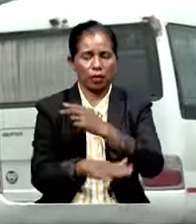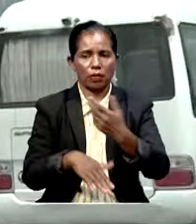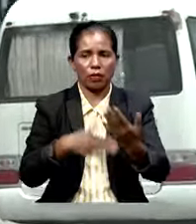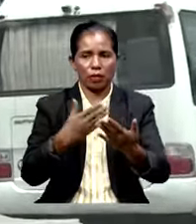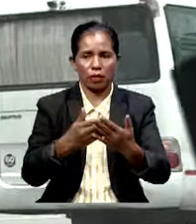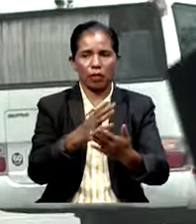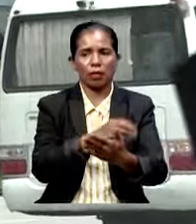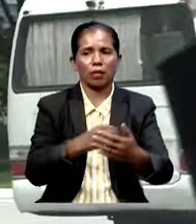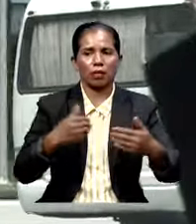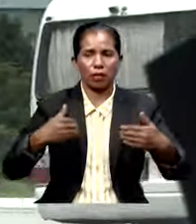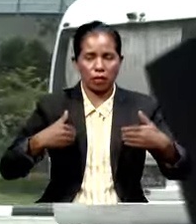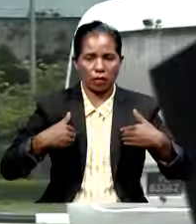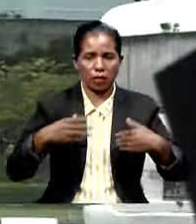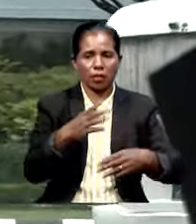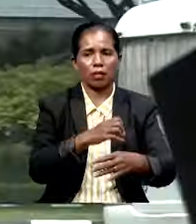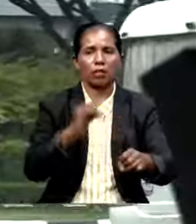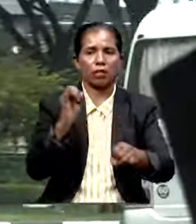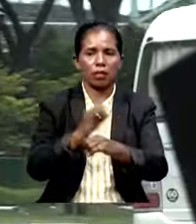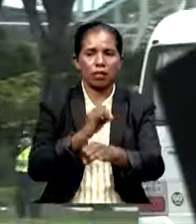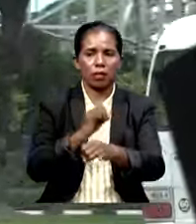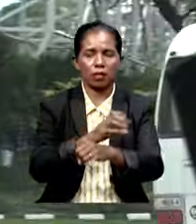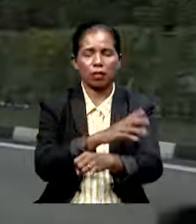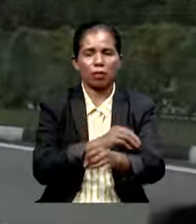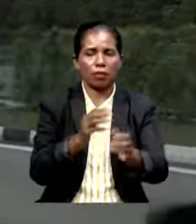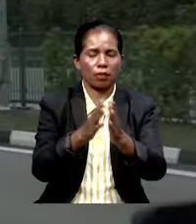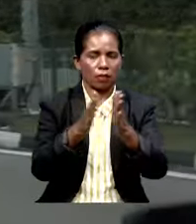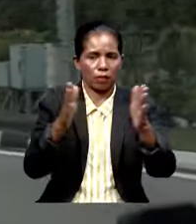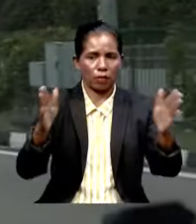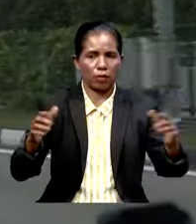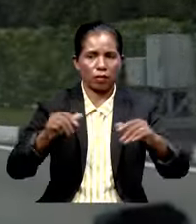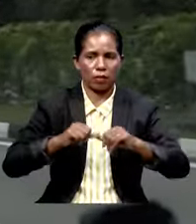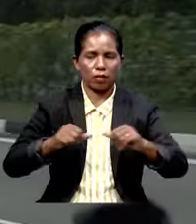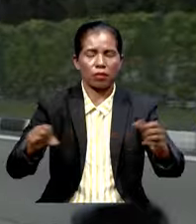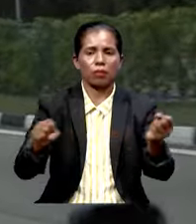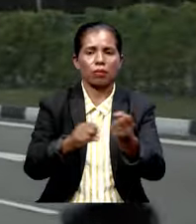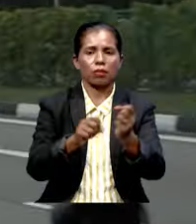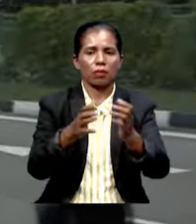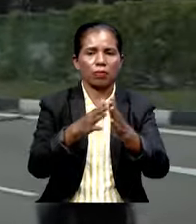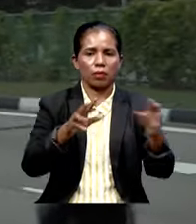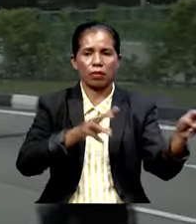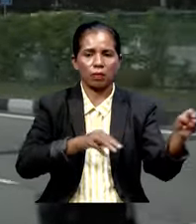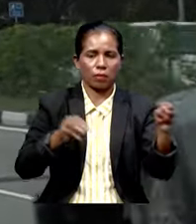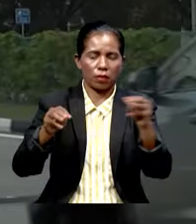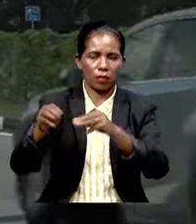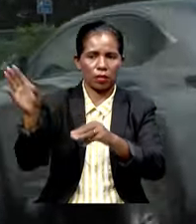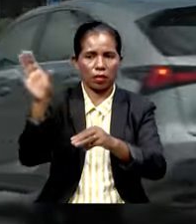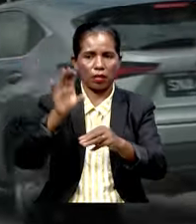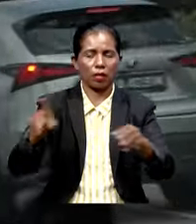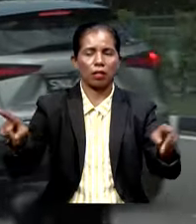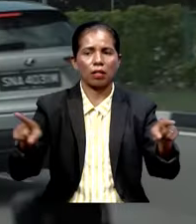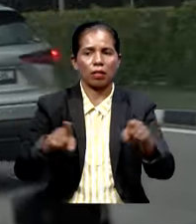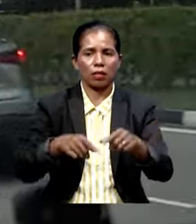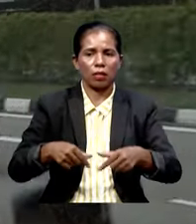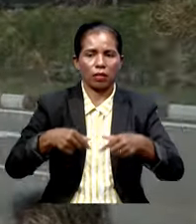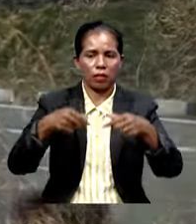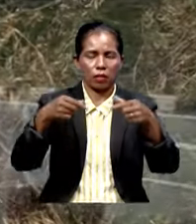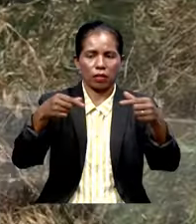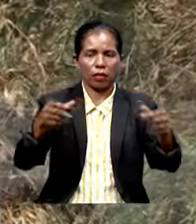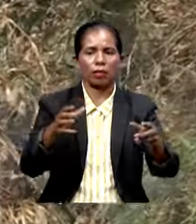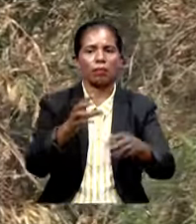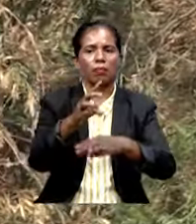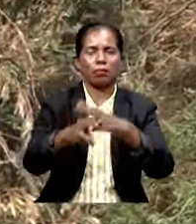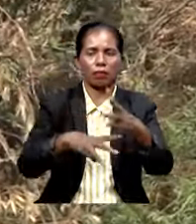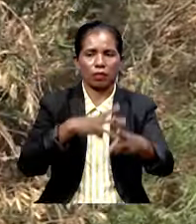nebe makiha produção indústria ho escala bot, ho di contribui makas ba mudança climática, hanesan fo poluição makas ba